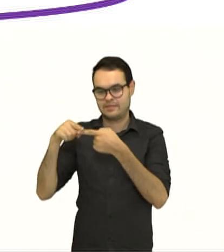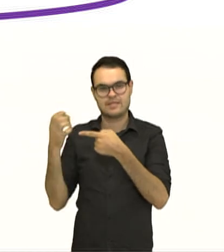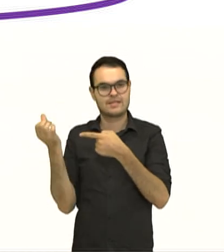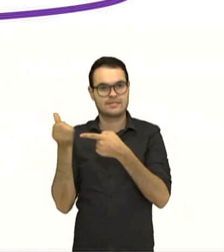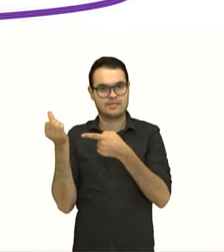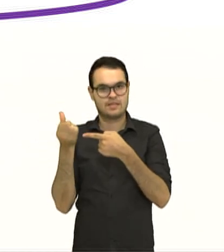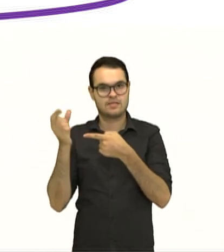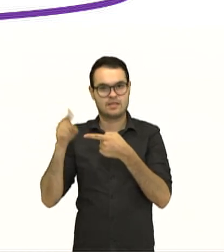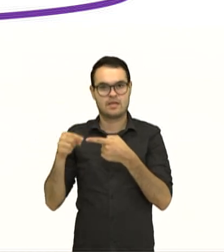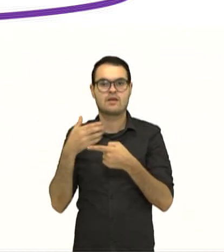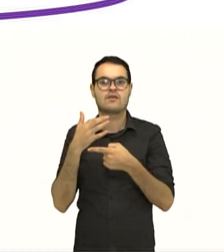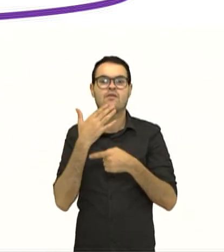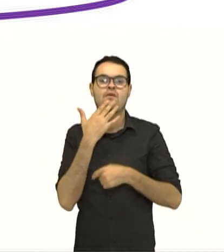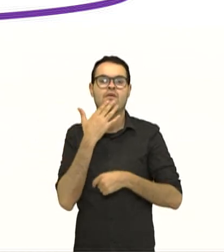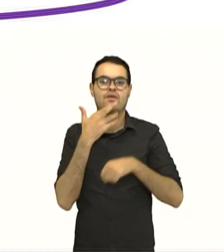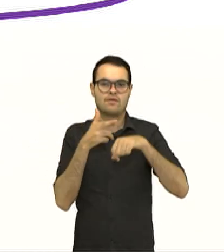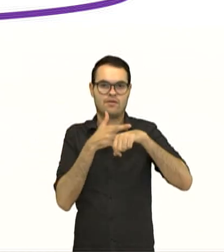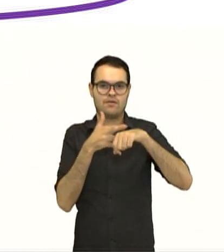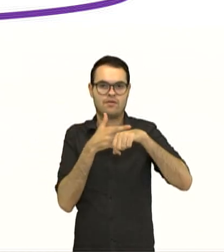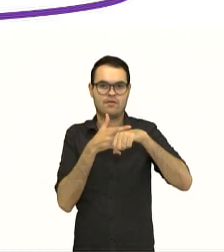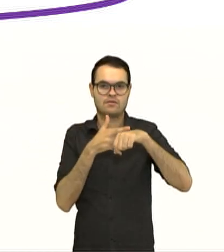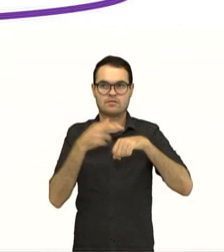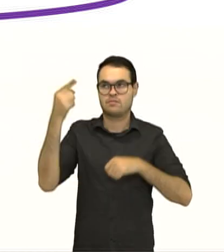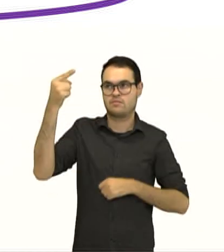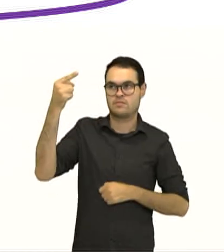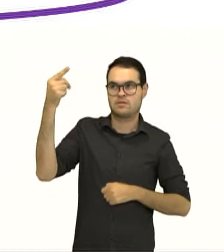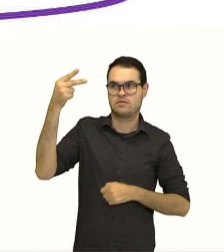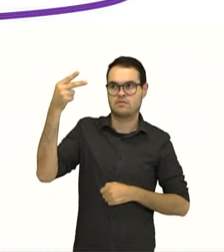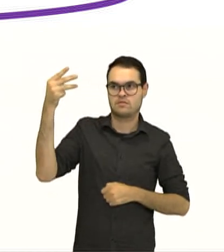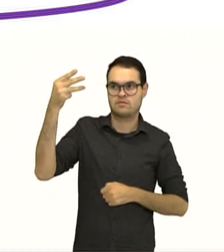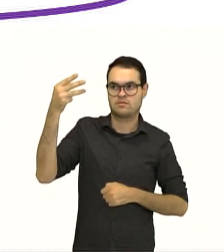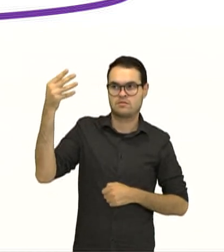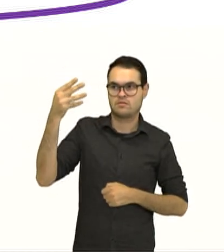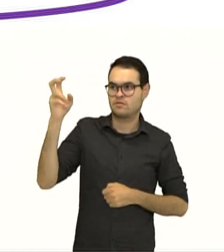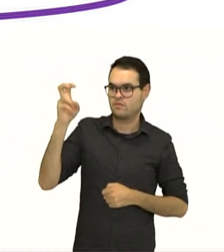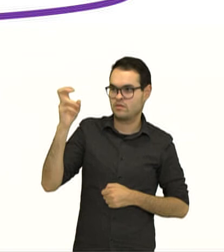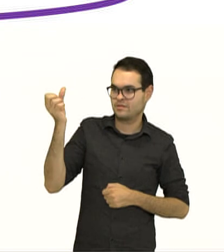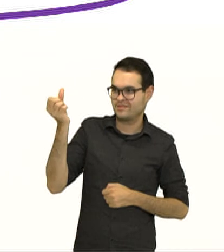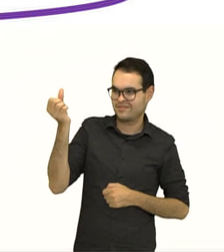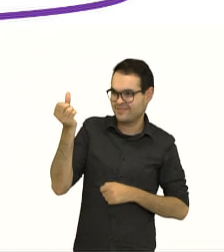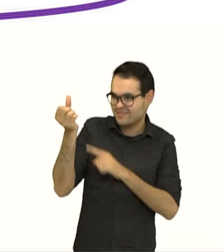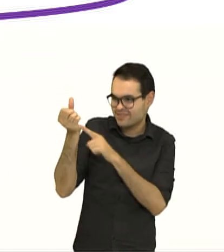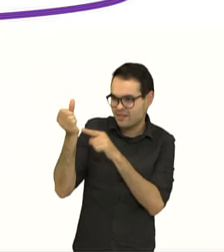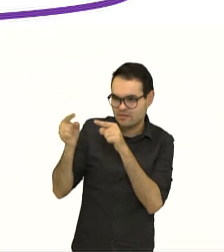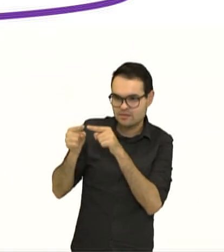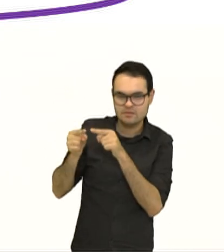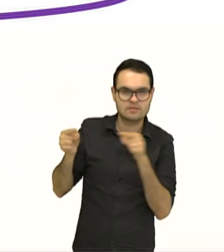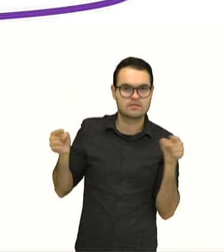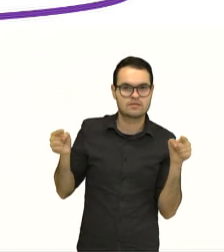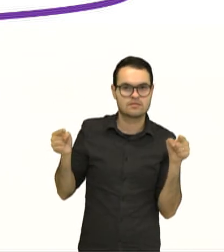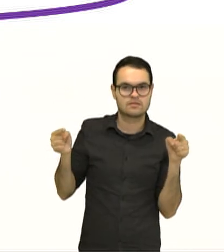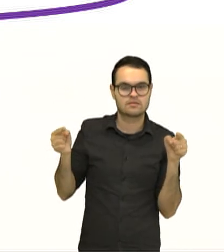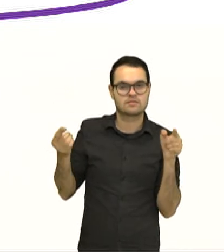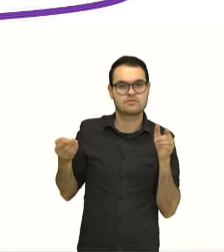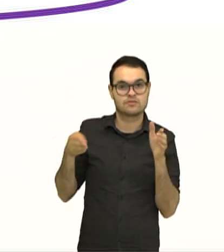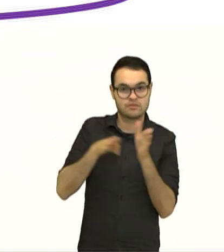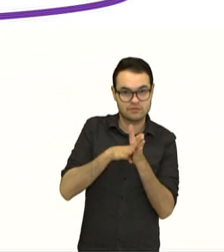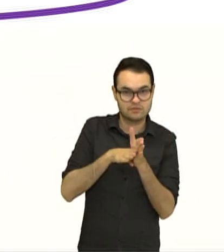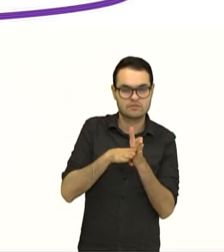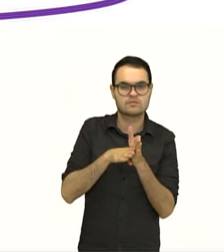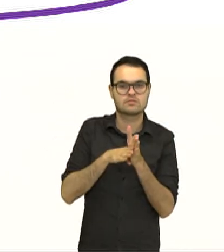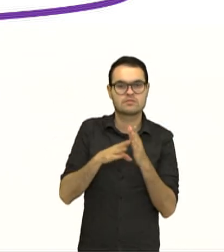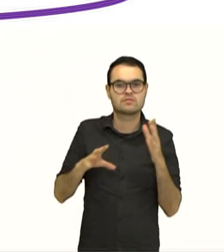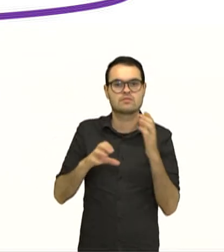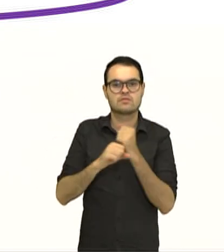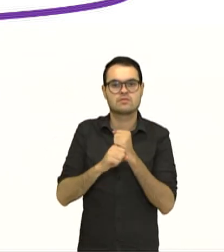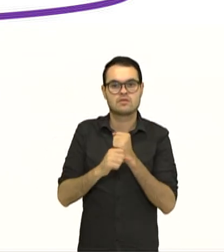linha dos roxos, não é, ó, primeira linha, segunda linha, terceira linha, quarta linha, quinta linha, sexta linha. Eu vou calcular o 2